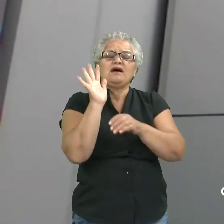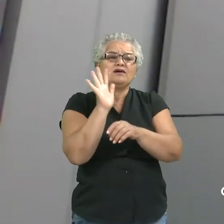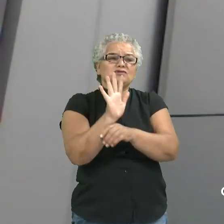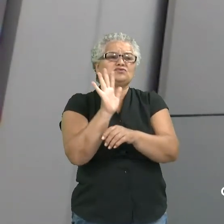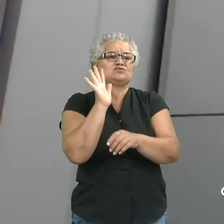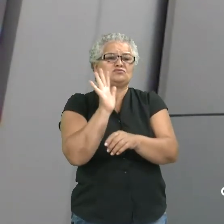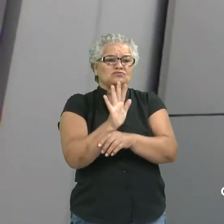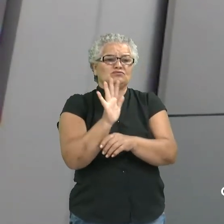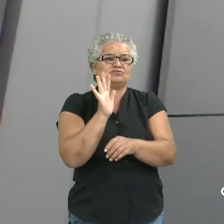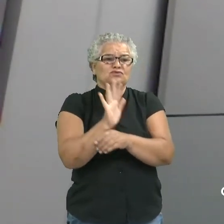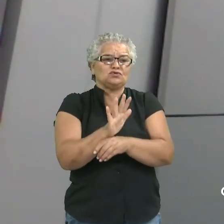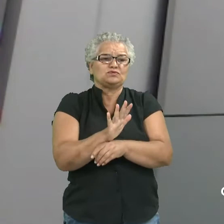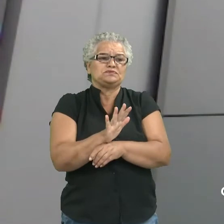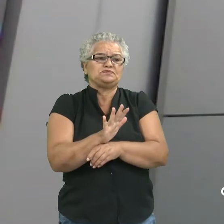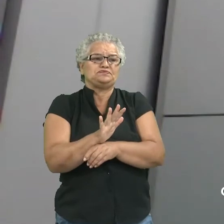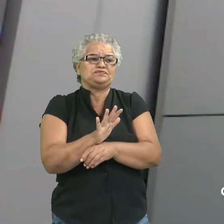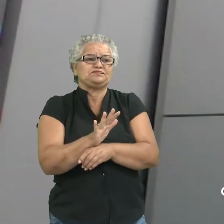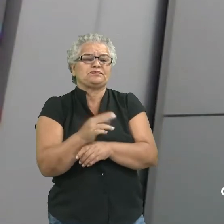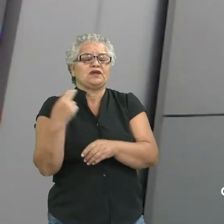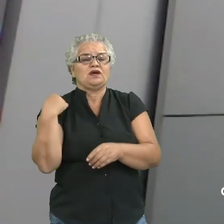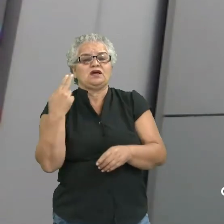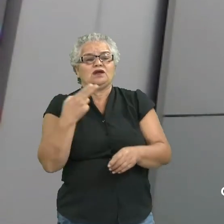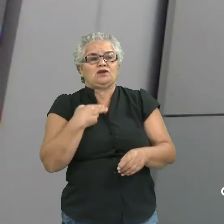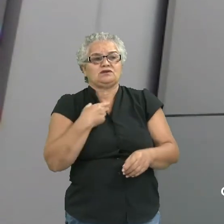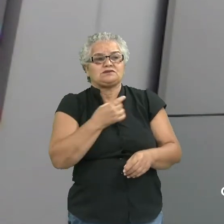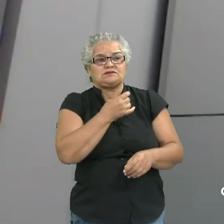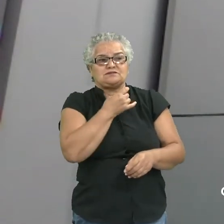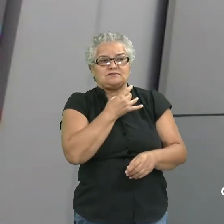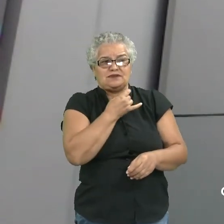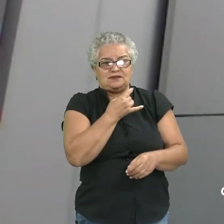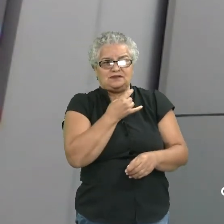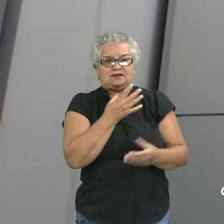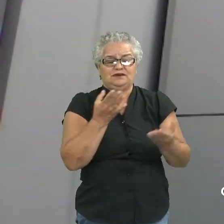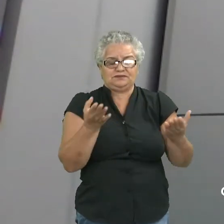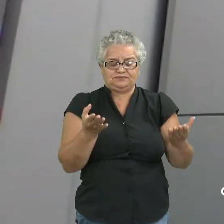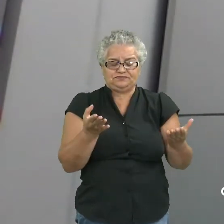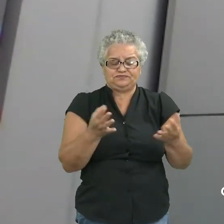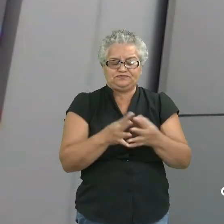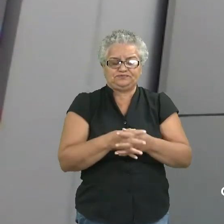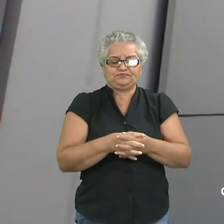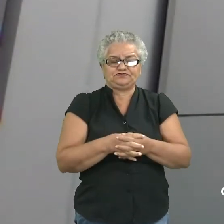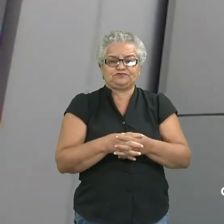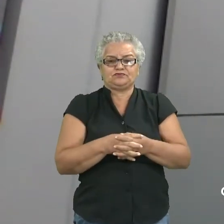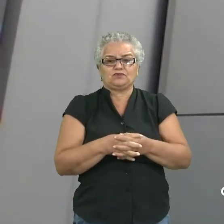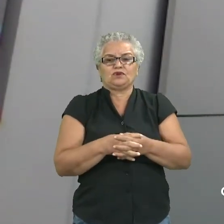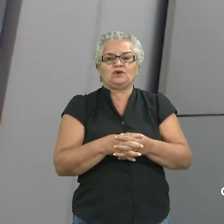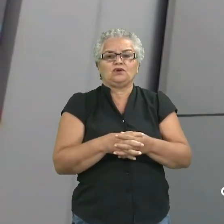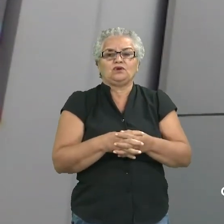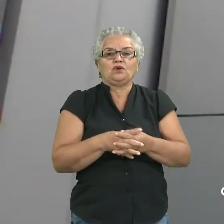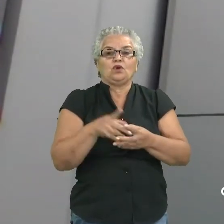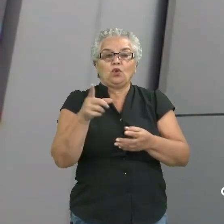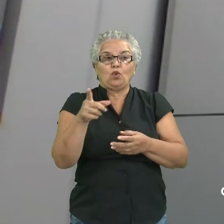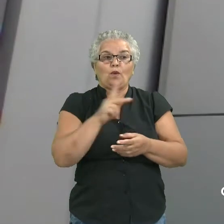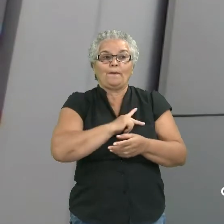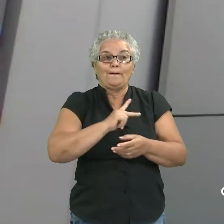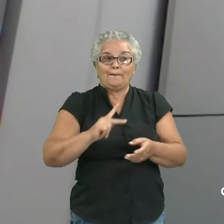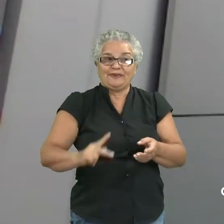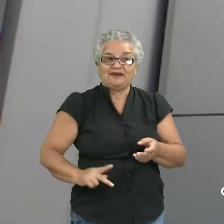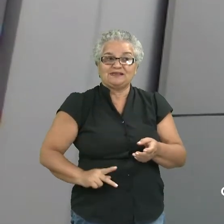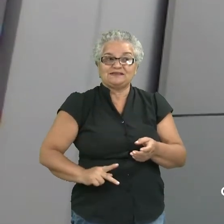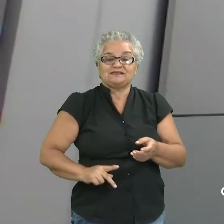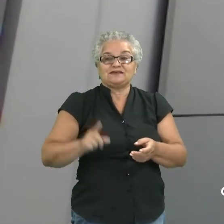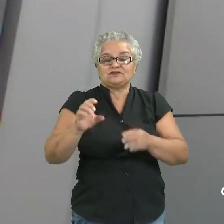mais ainda pela nossa cidade. Tendo em vista aqui o nosso presidente da Indurbi, que vem